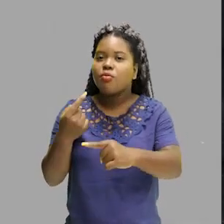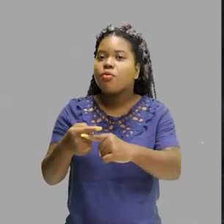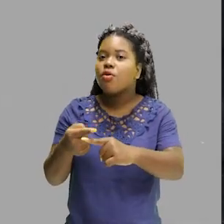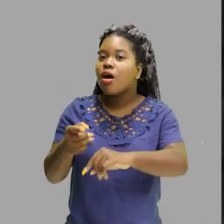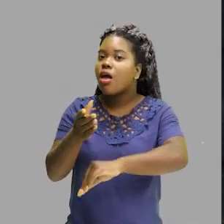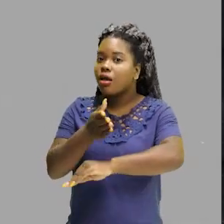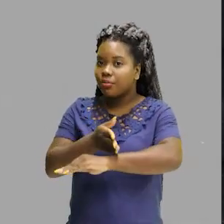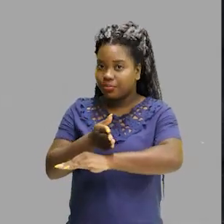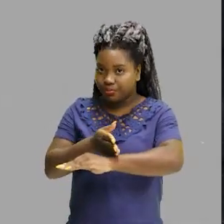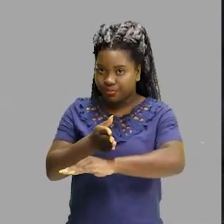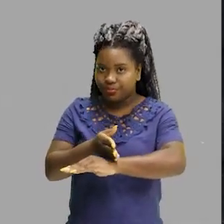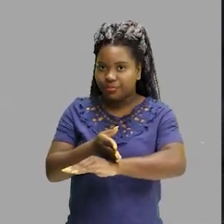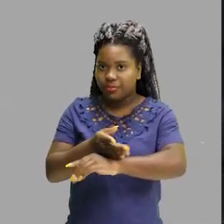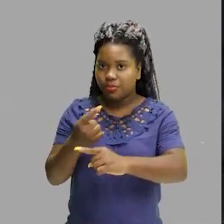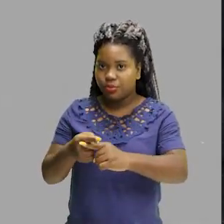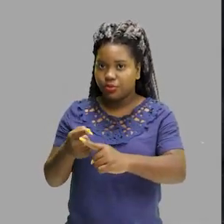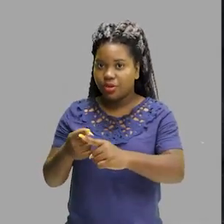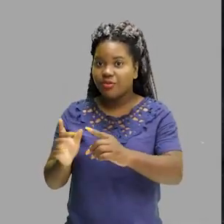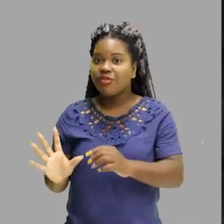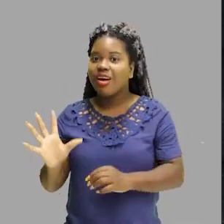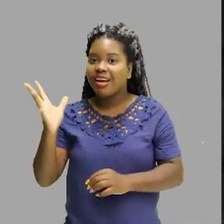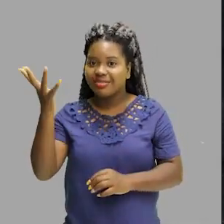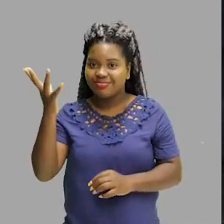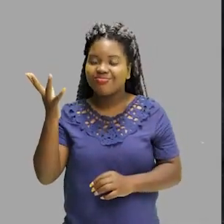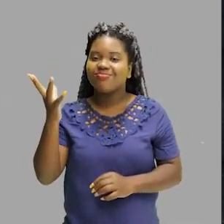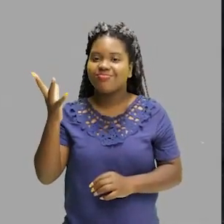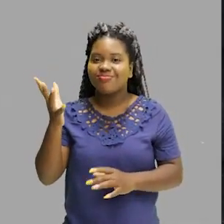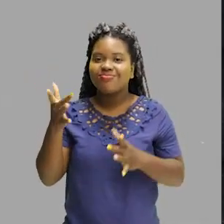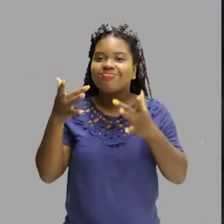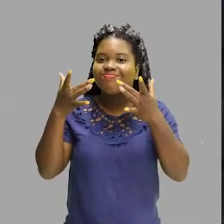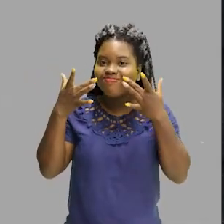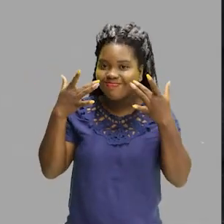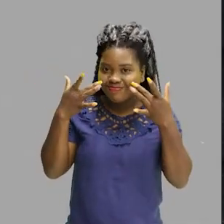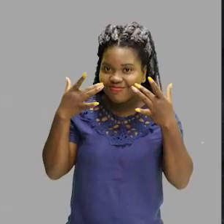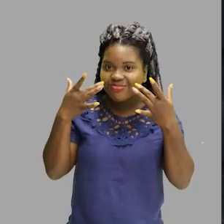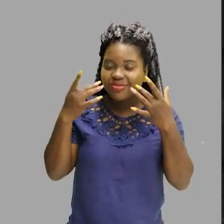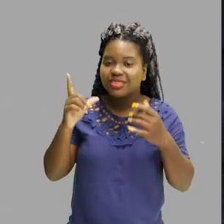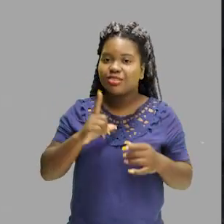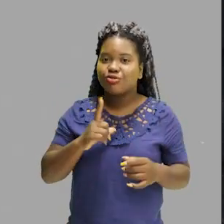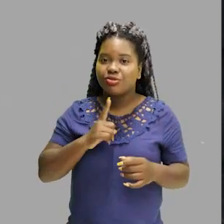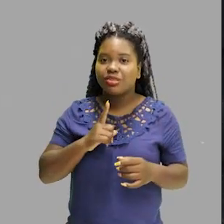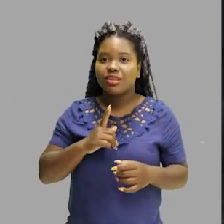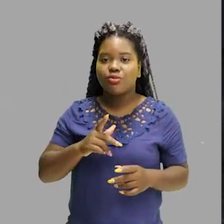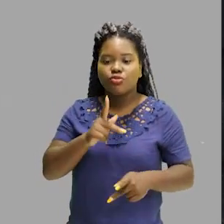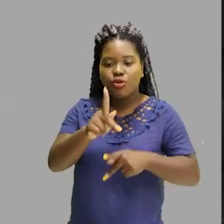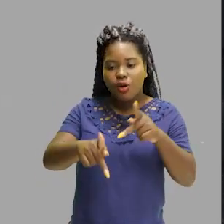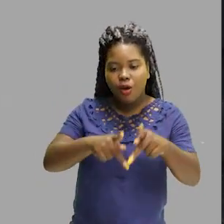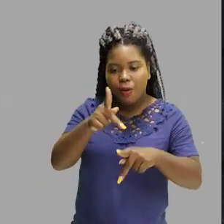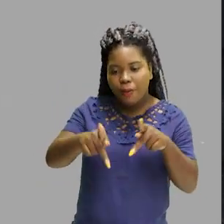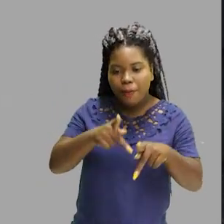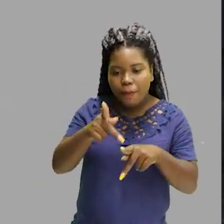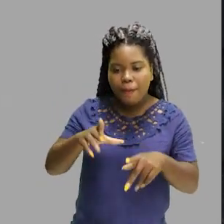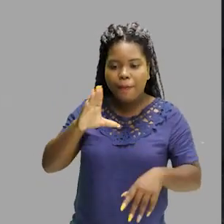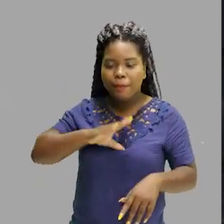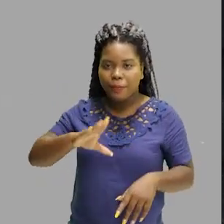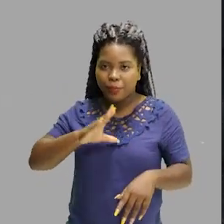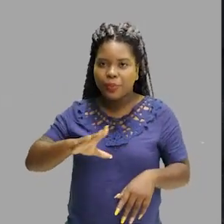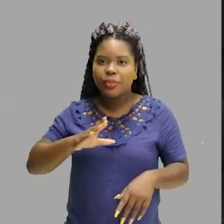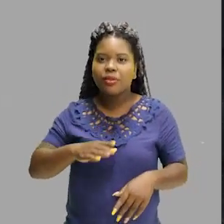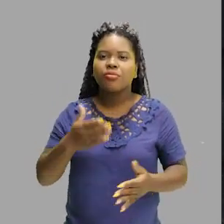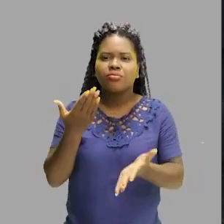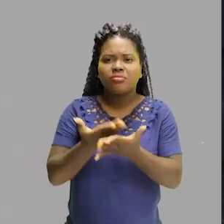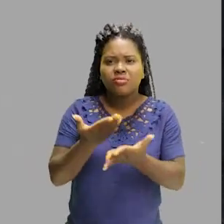temos aqui Península Ibérica, onde começa a formação do povo português. Lá na história, na nossa primeira aula